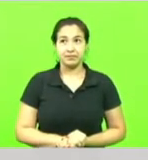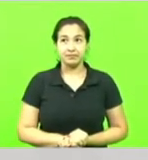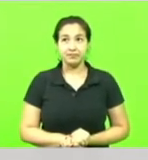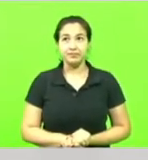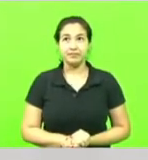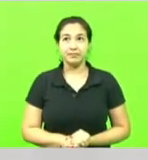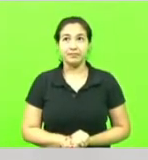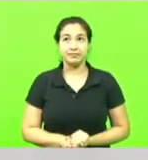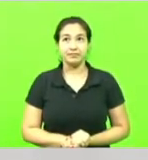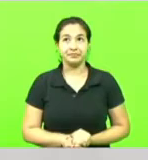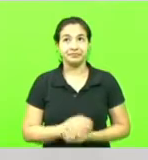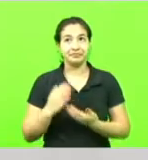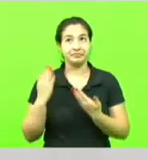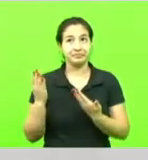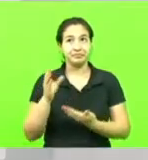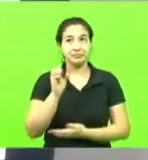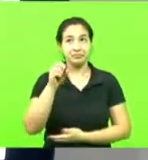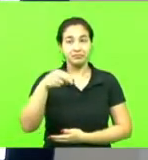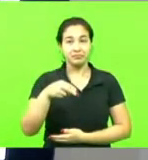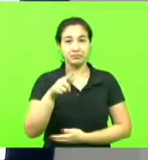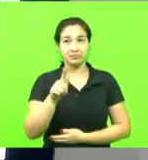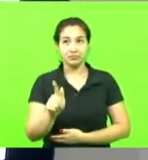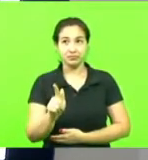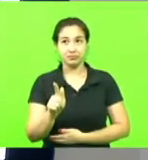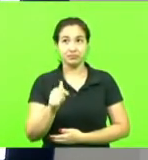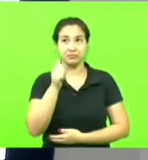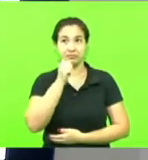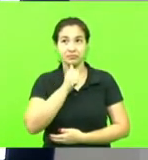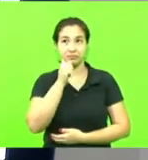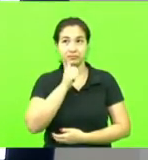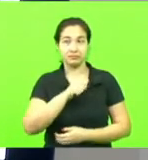Essa é uma ONG feminista, Emancipa Mulher,